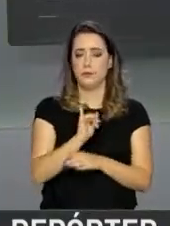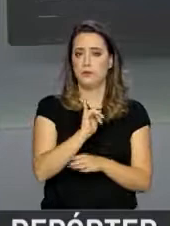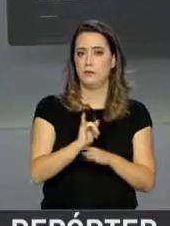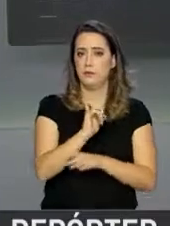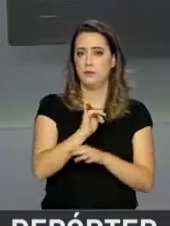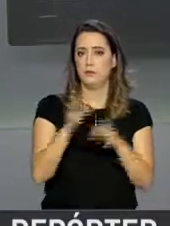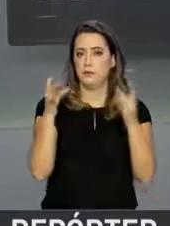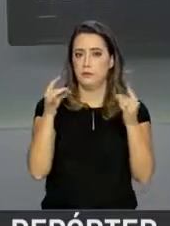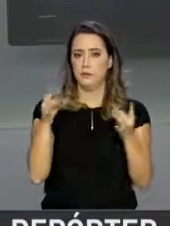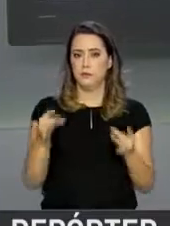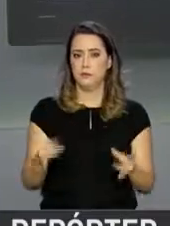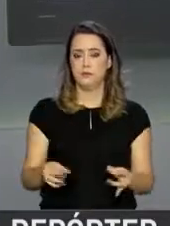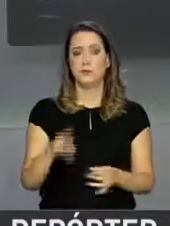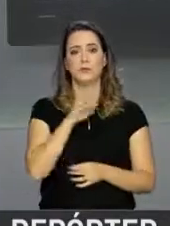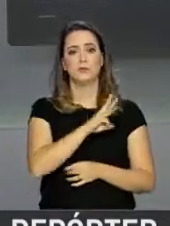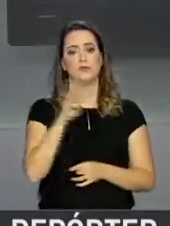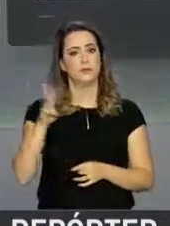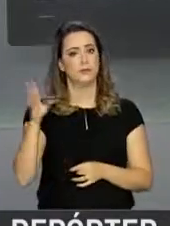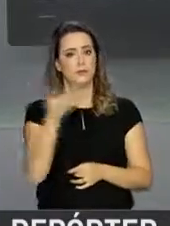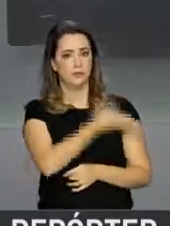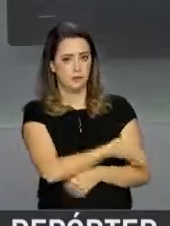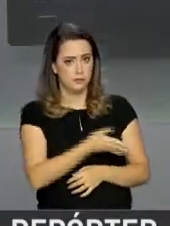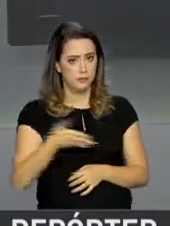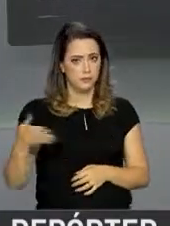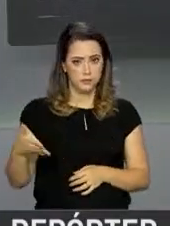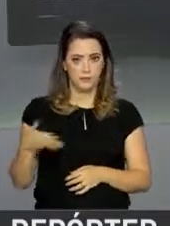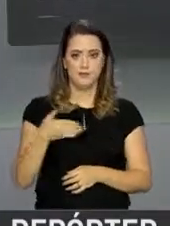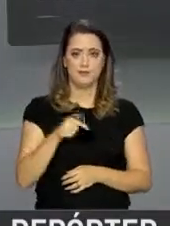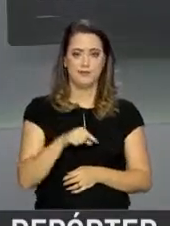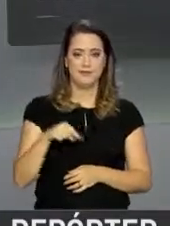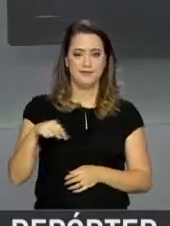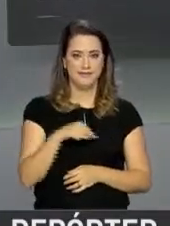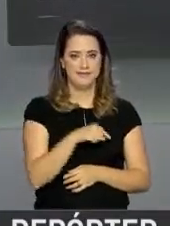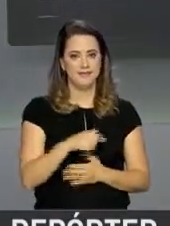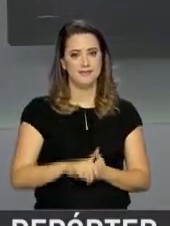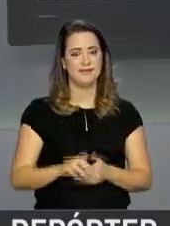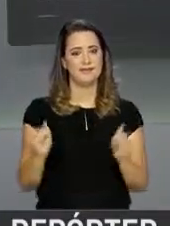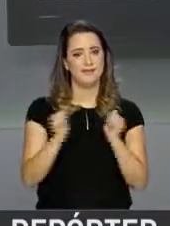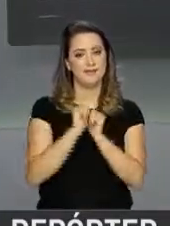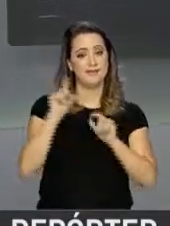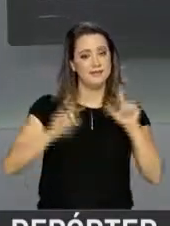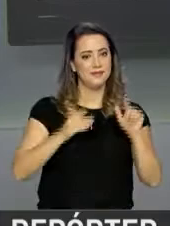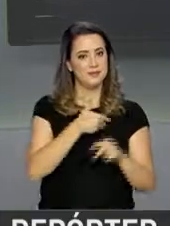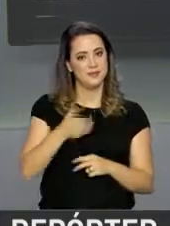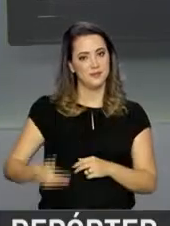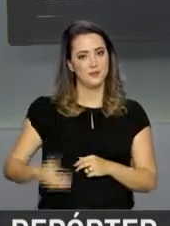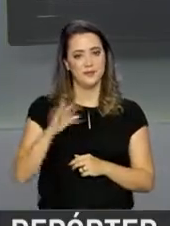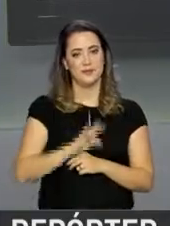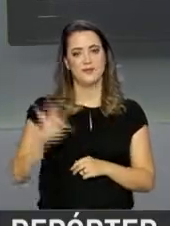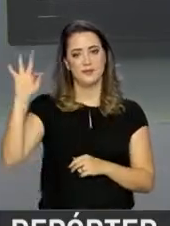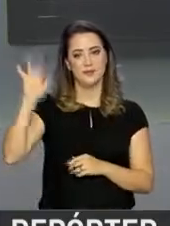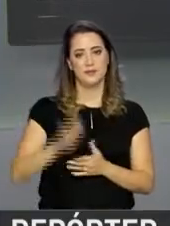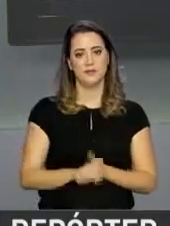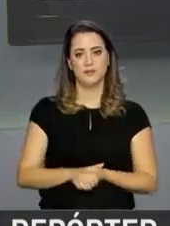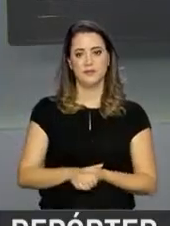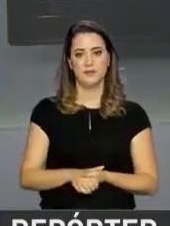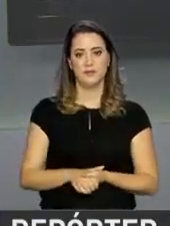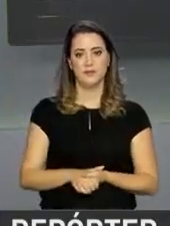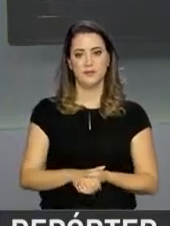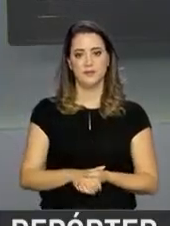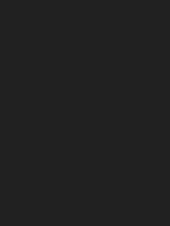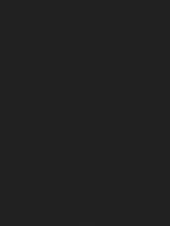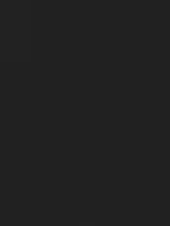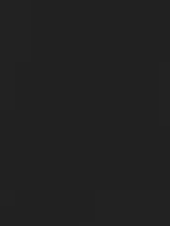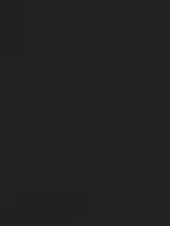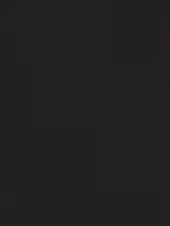no YouTube. Toda a nossa programação também está na página da NBR na internet. Continue com a gente na NBR, a TV do Governo Federal.